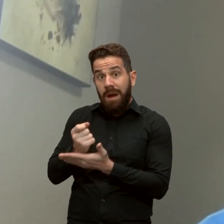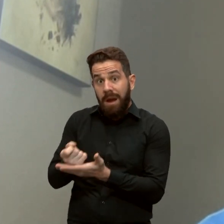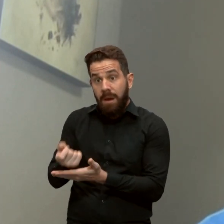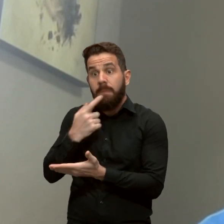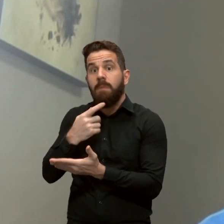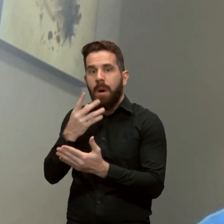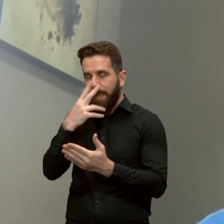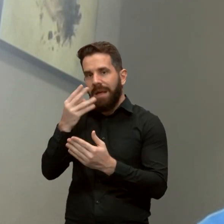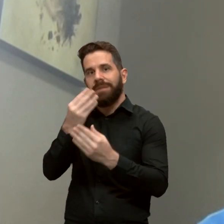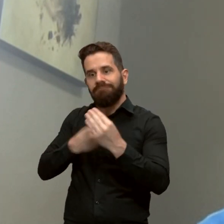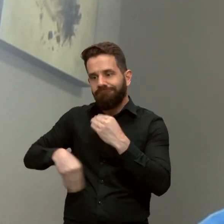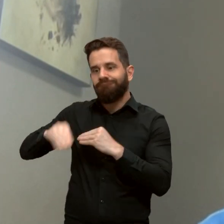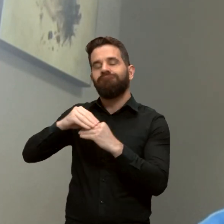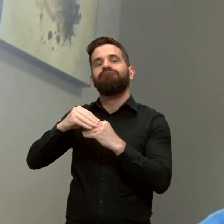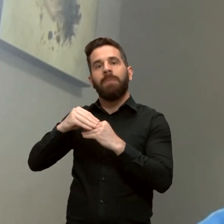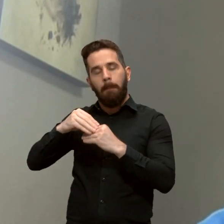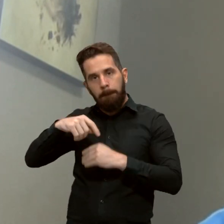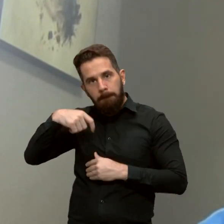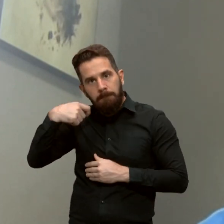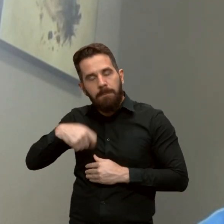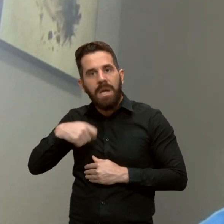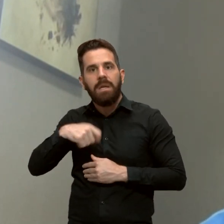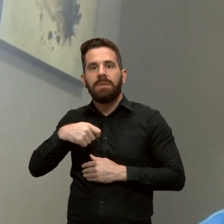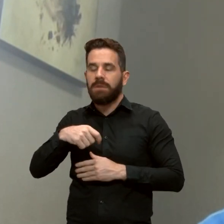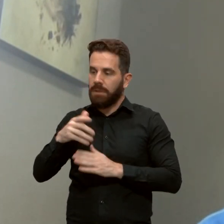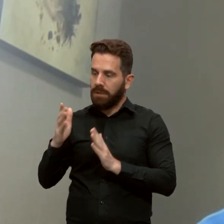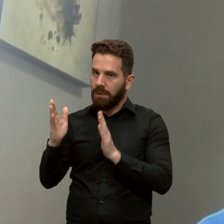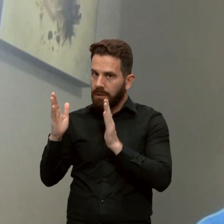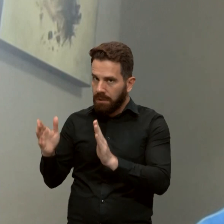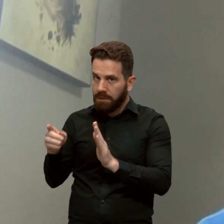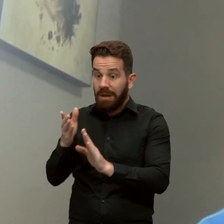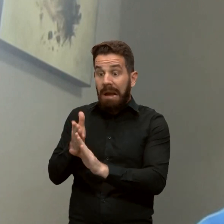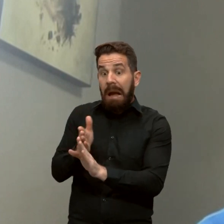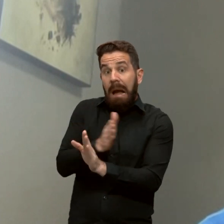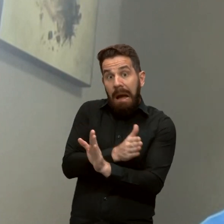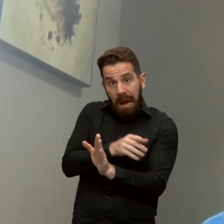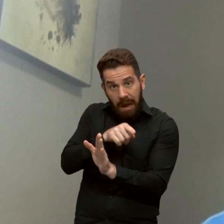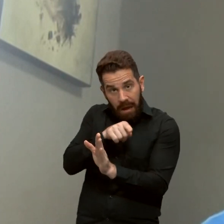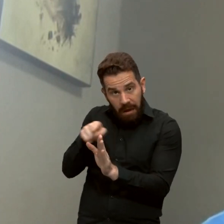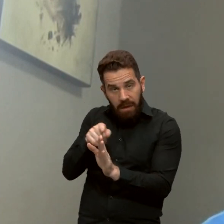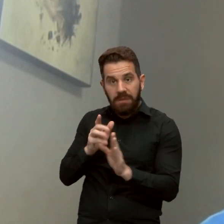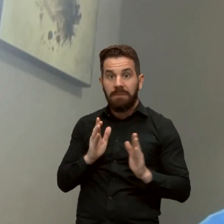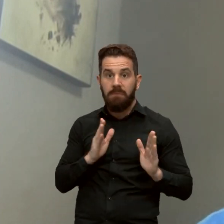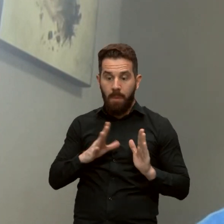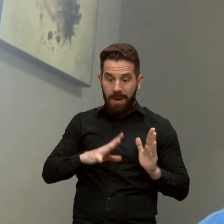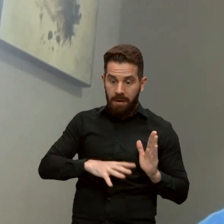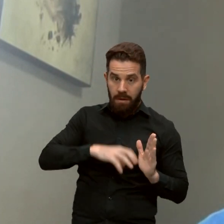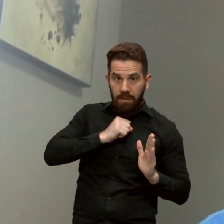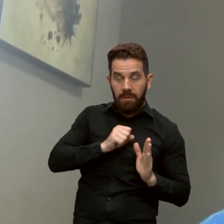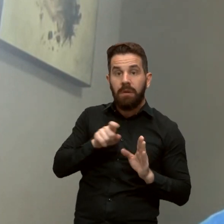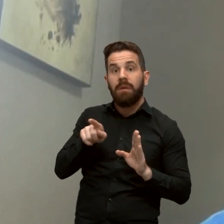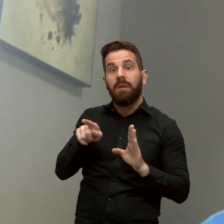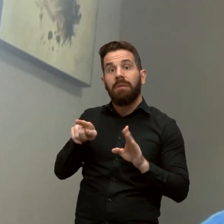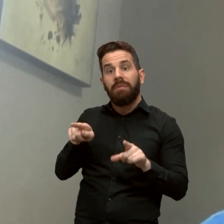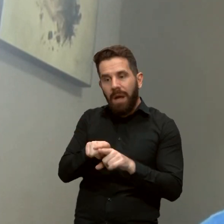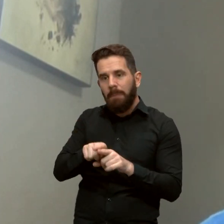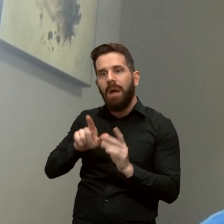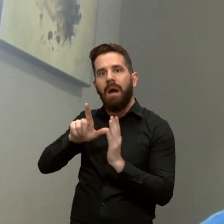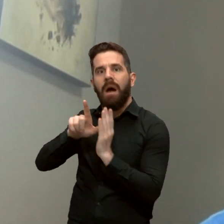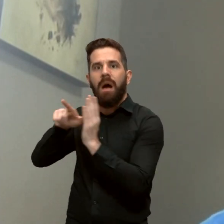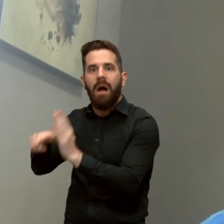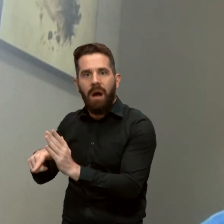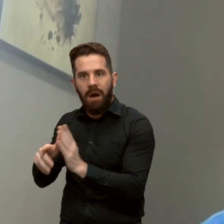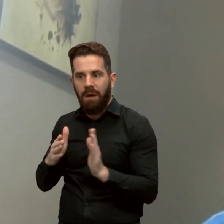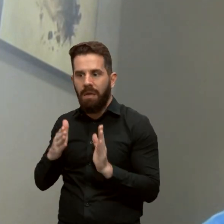para tanto a fase precoce quanto a fase tardia do climatério. Então, geralmente, a maioria